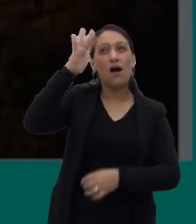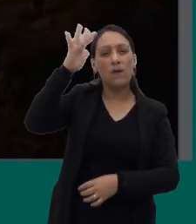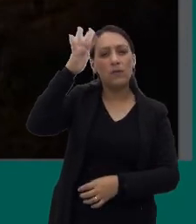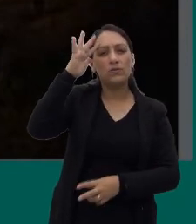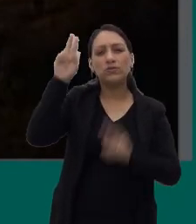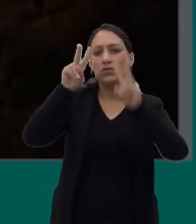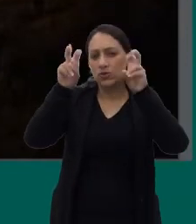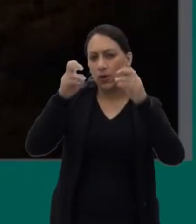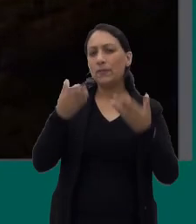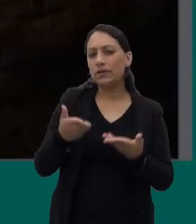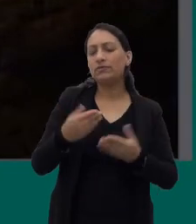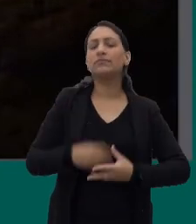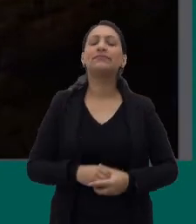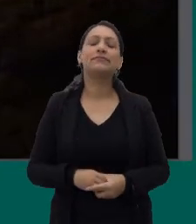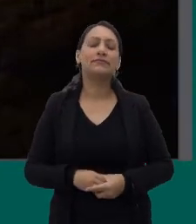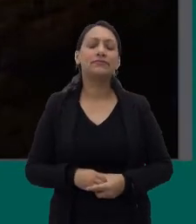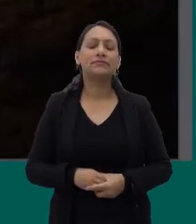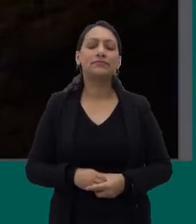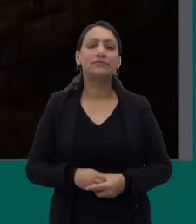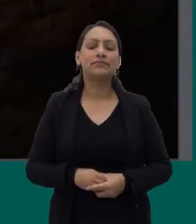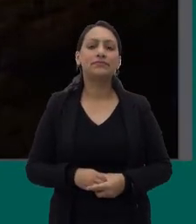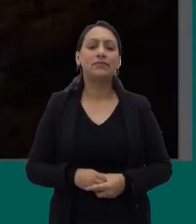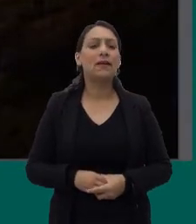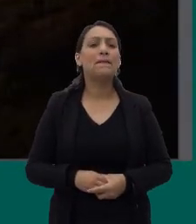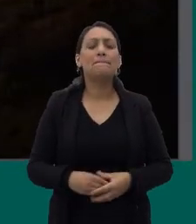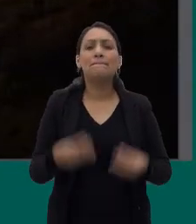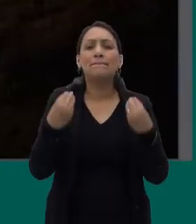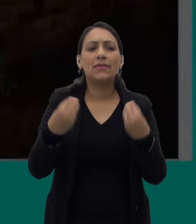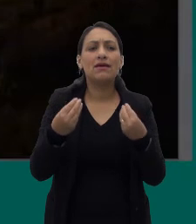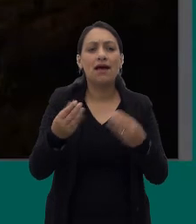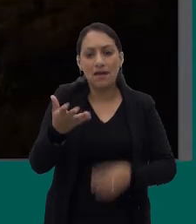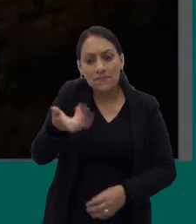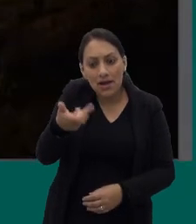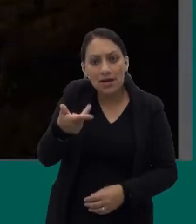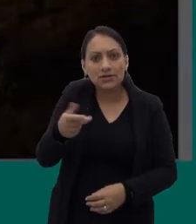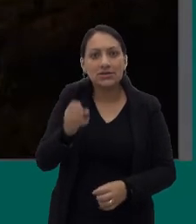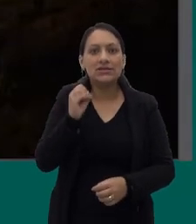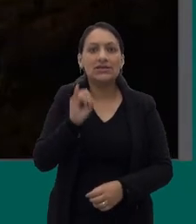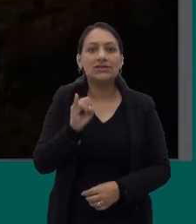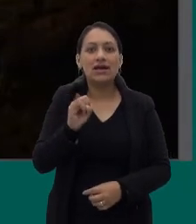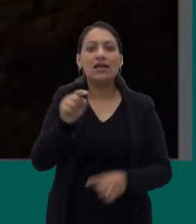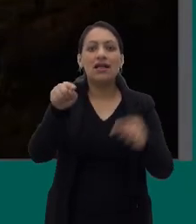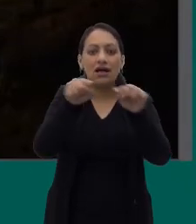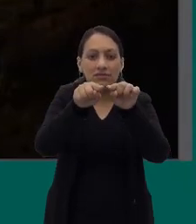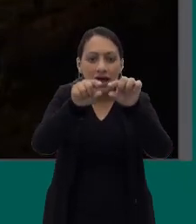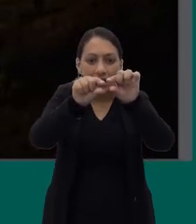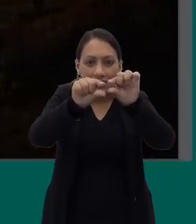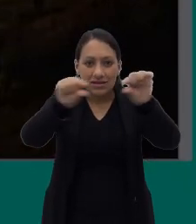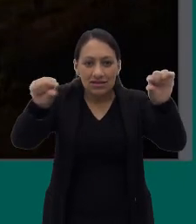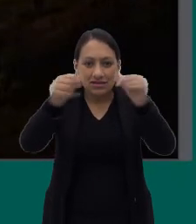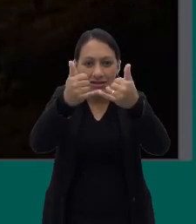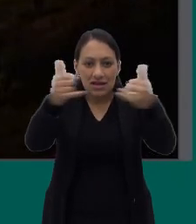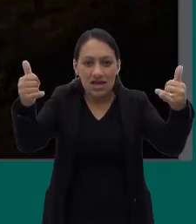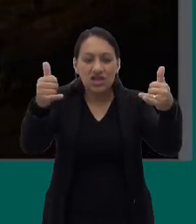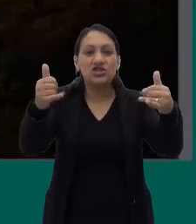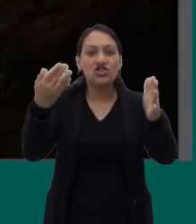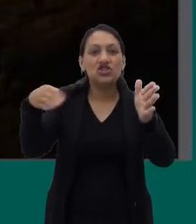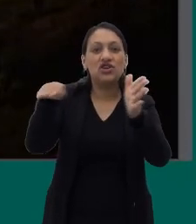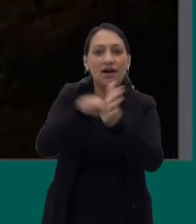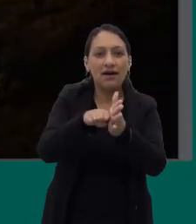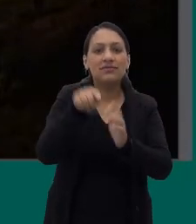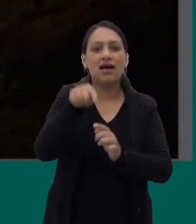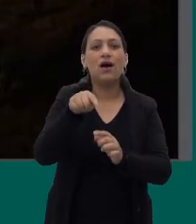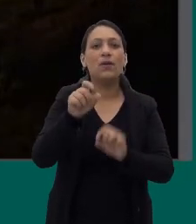isso. Então, para que tanta pressa se na linha de chegada está a morte? Que possamos nos apropriar